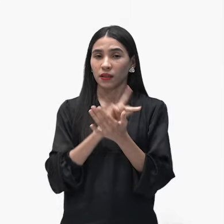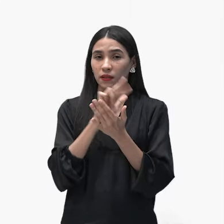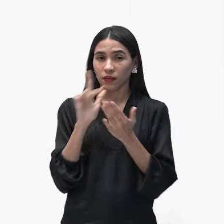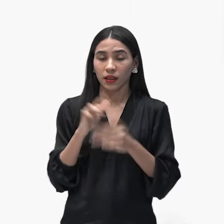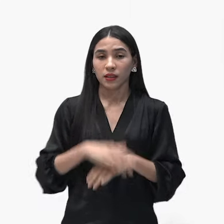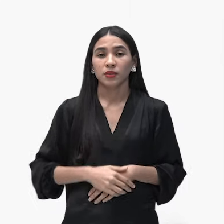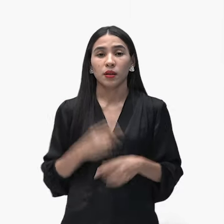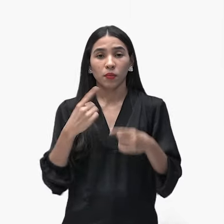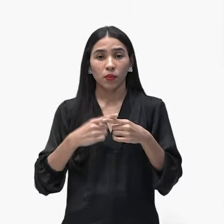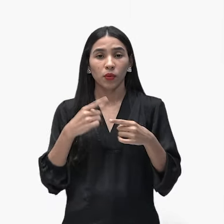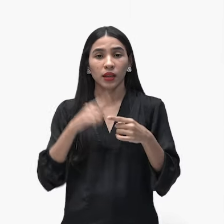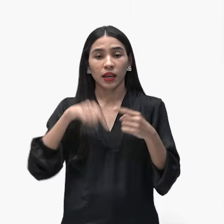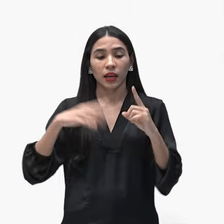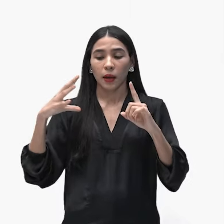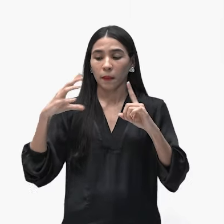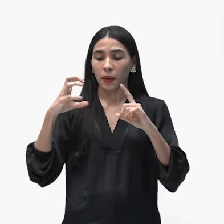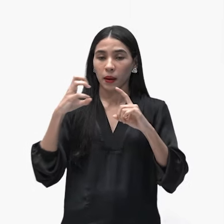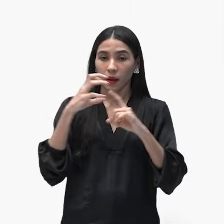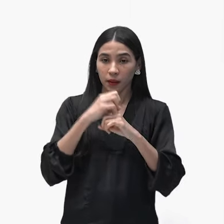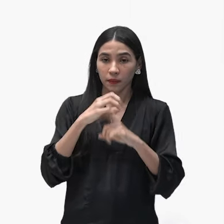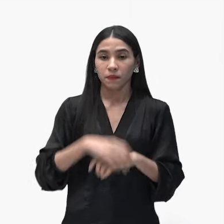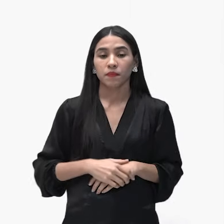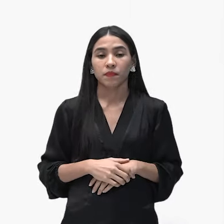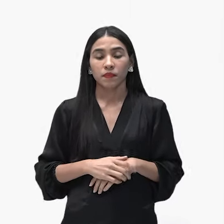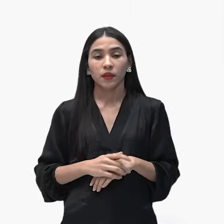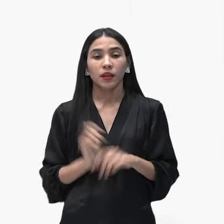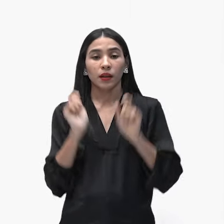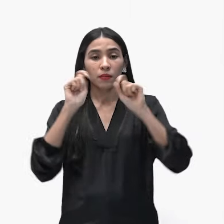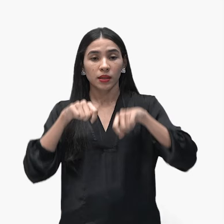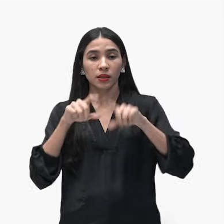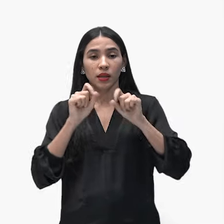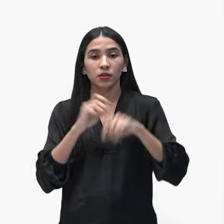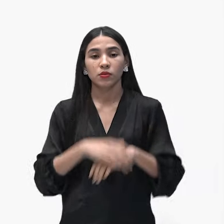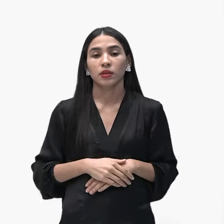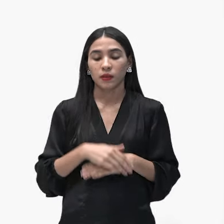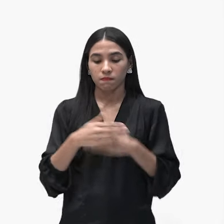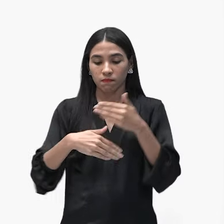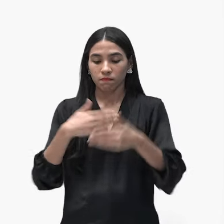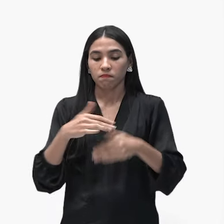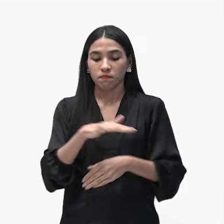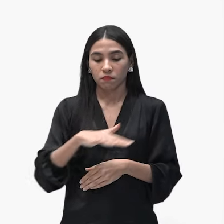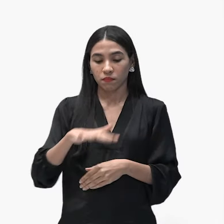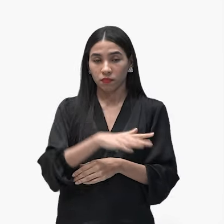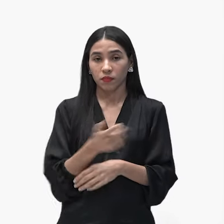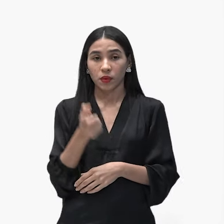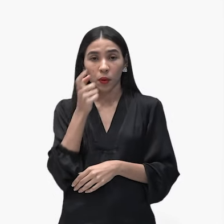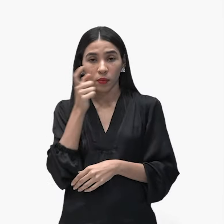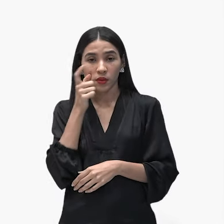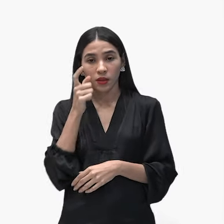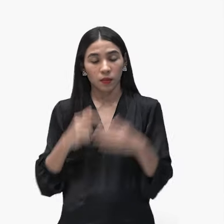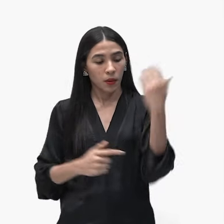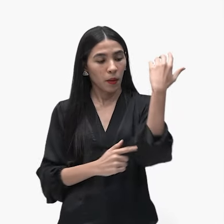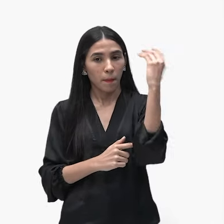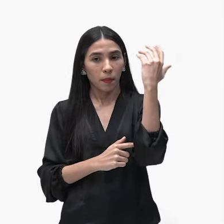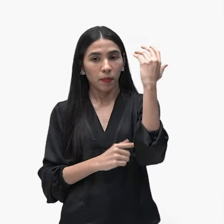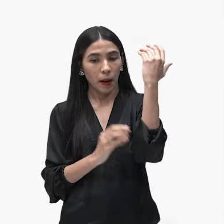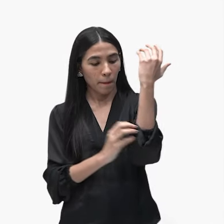porque eles são seres decompositores. Então ele garante a ciclagem do meio. A gente observa esse tronco com vários